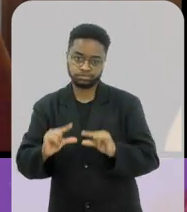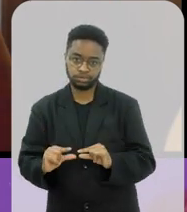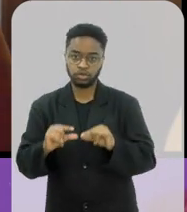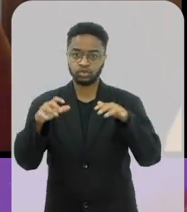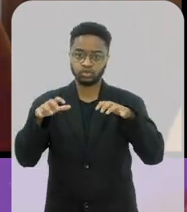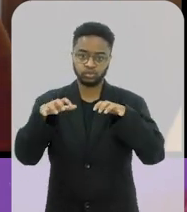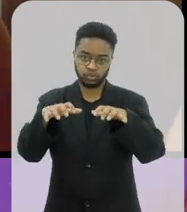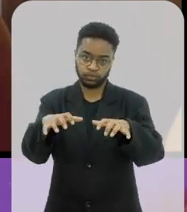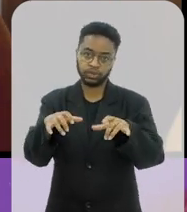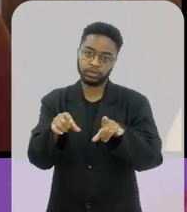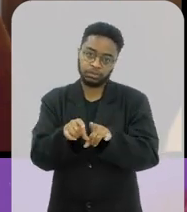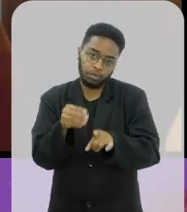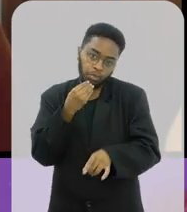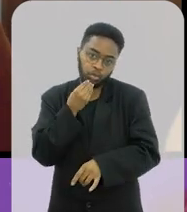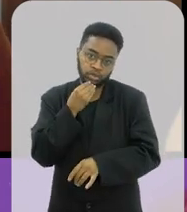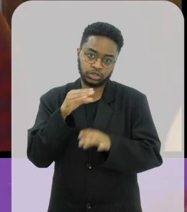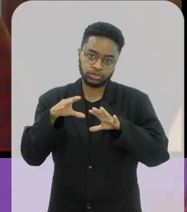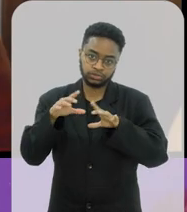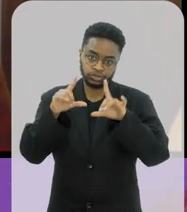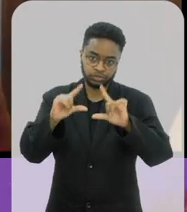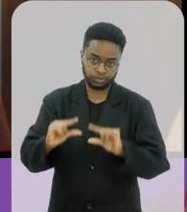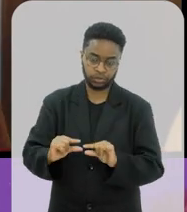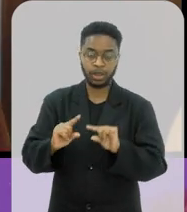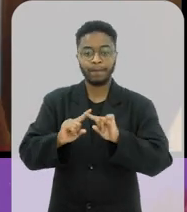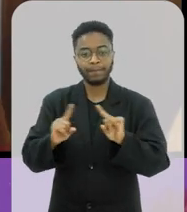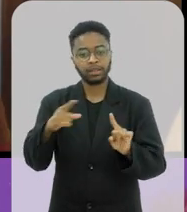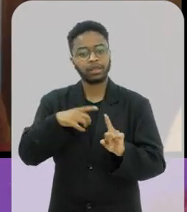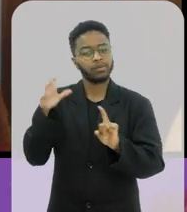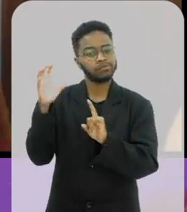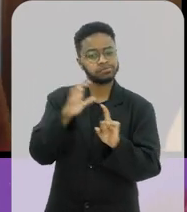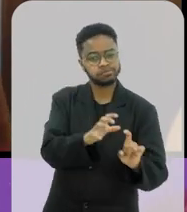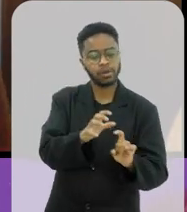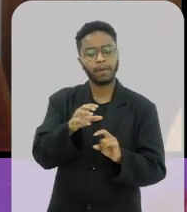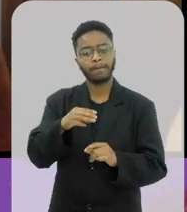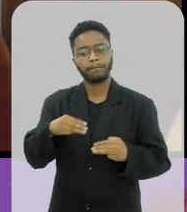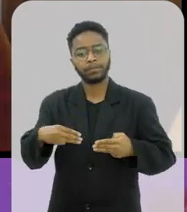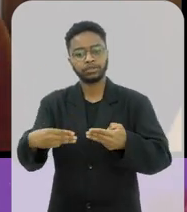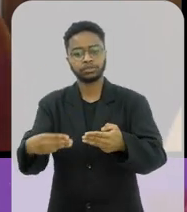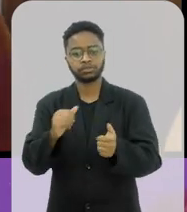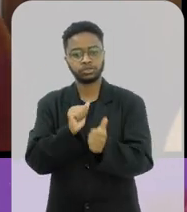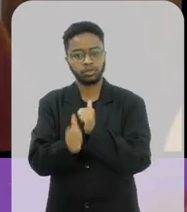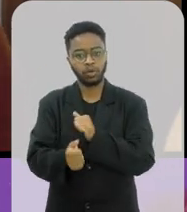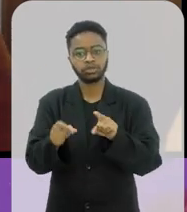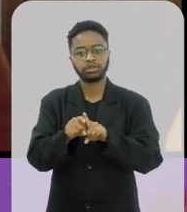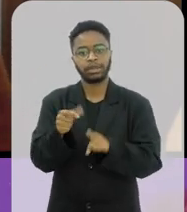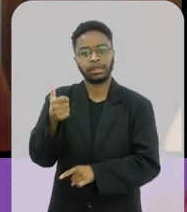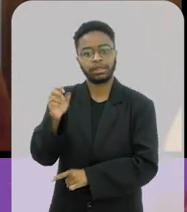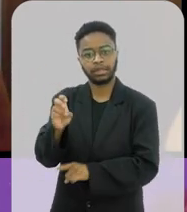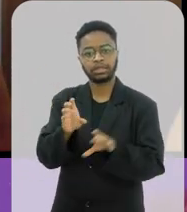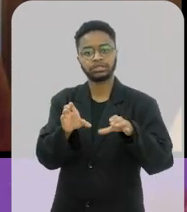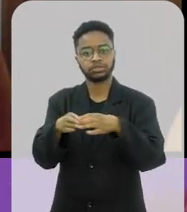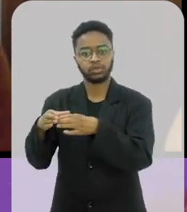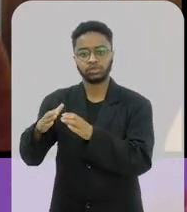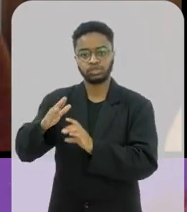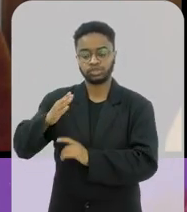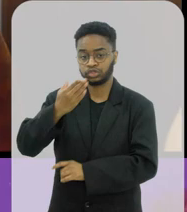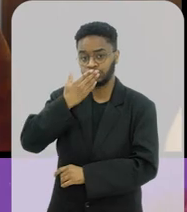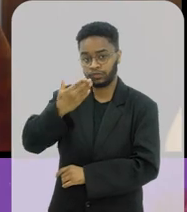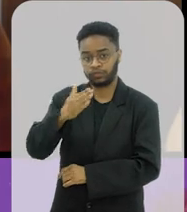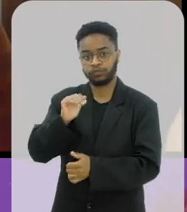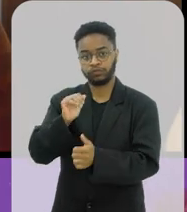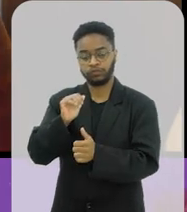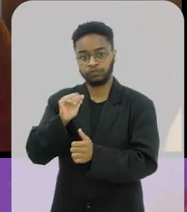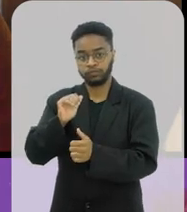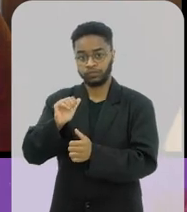chuvas poderiam diminuir. Mas aí entrou pressão do Ministério do Esporte, dos 15 clubes, sindicato de atletas,